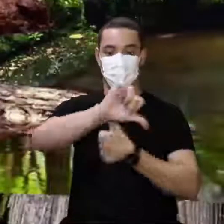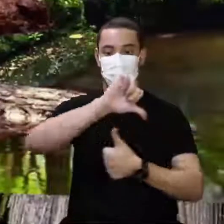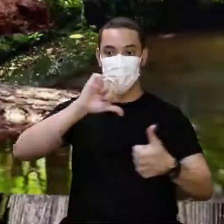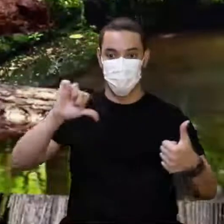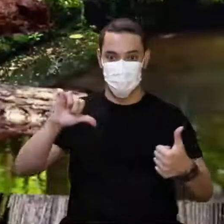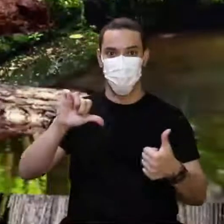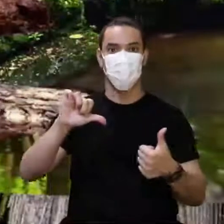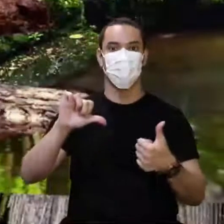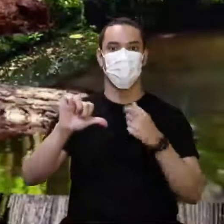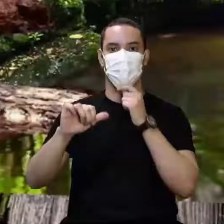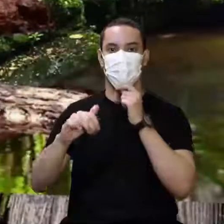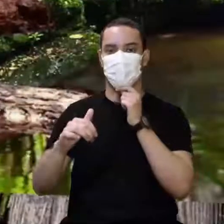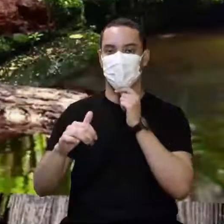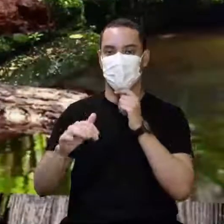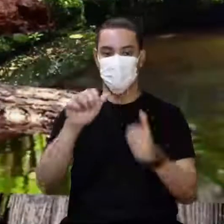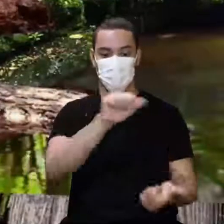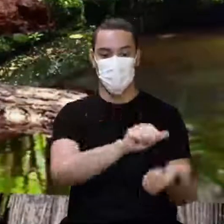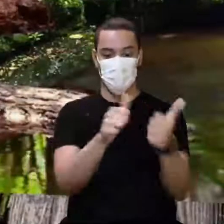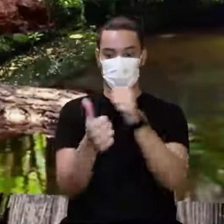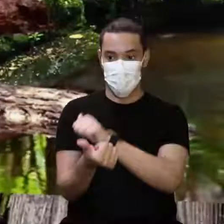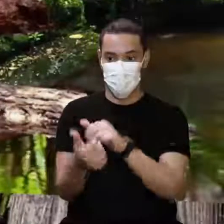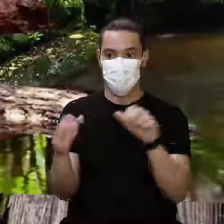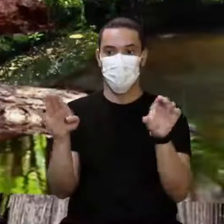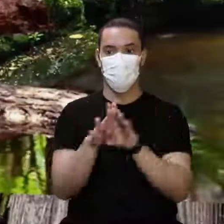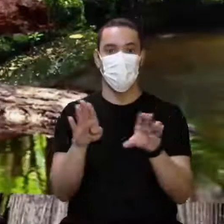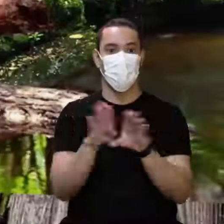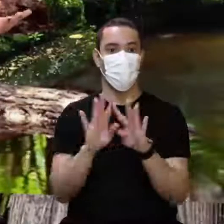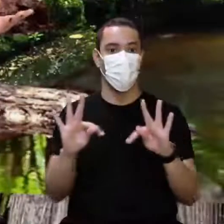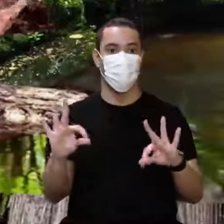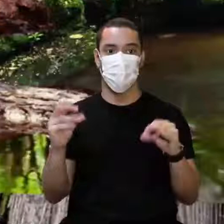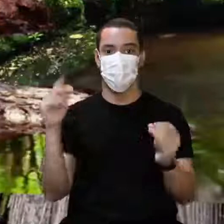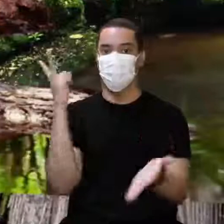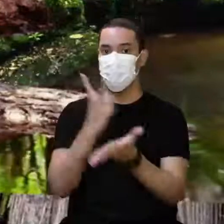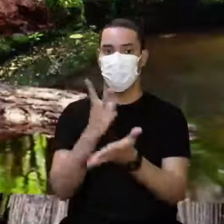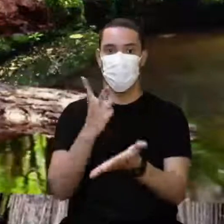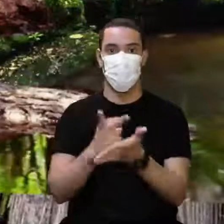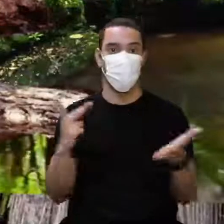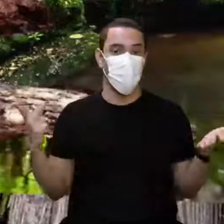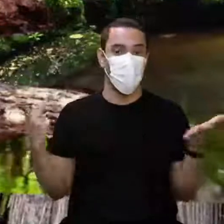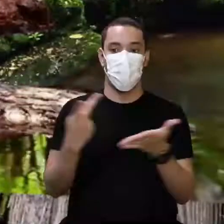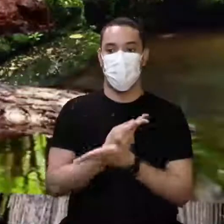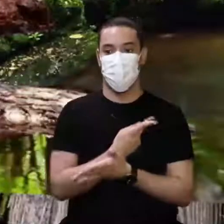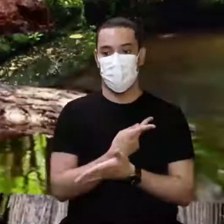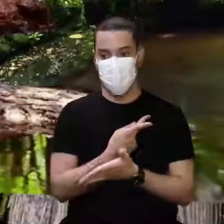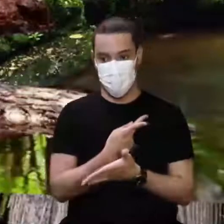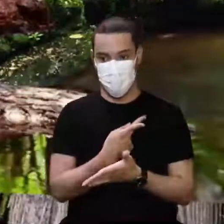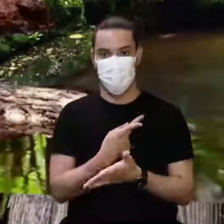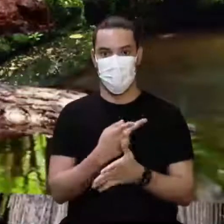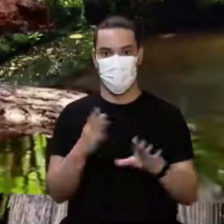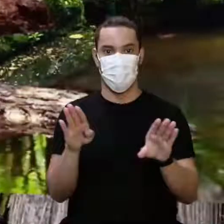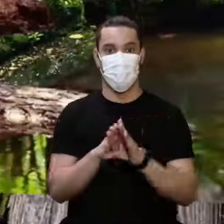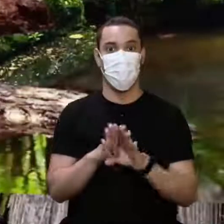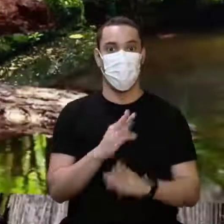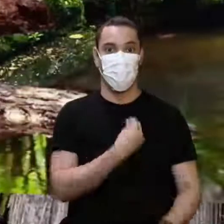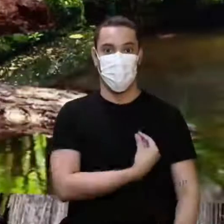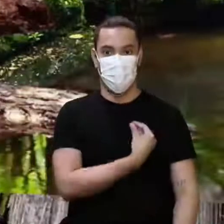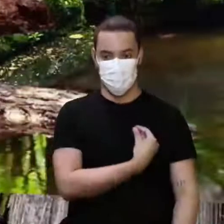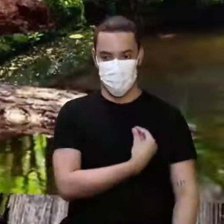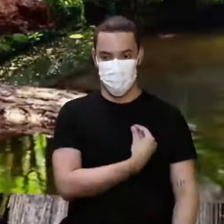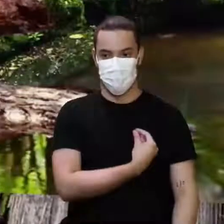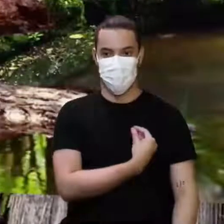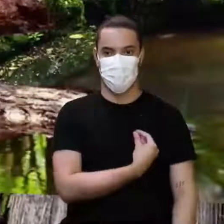Transformações, né? Gradativas e sempre contínuas que vão acontecendo nos seres